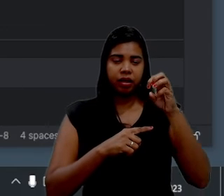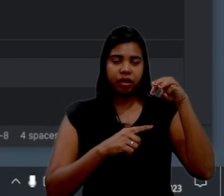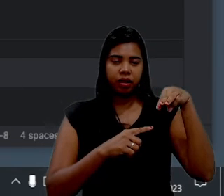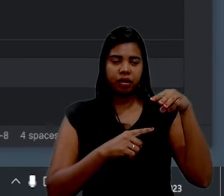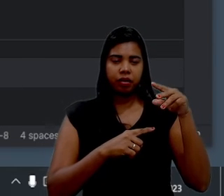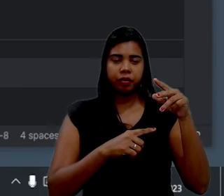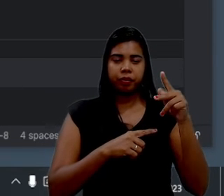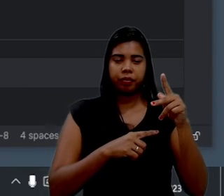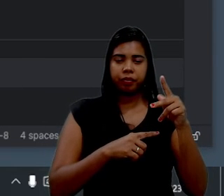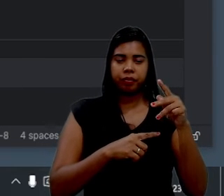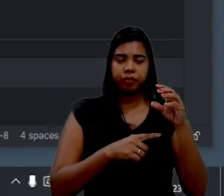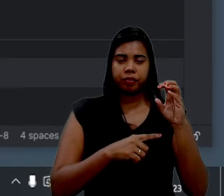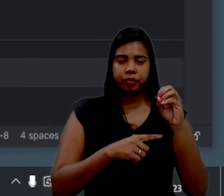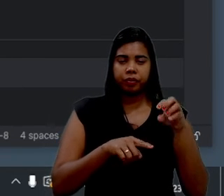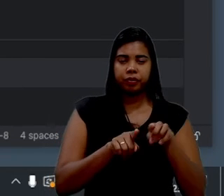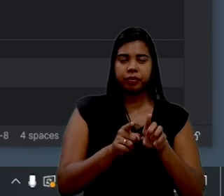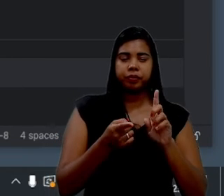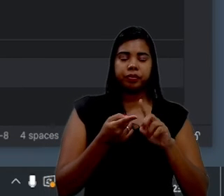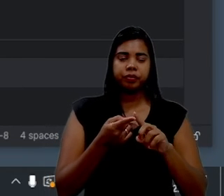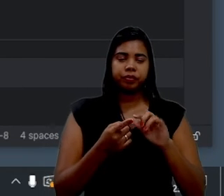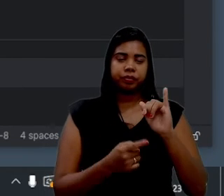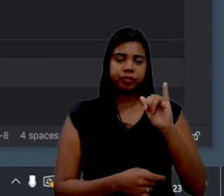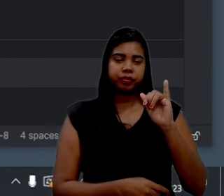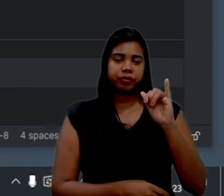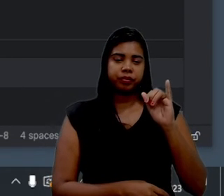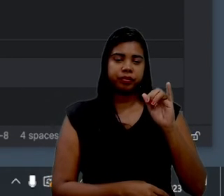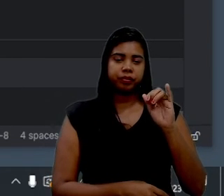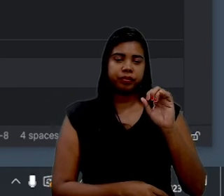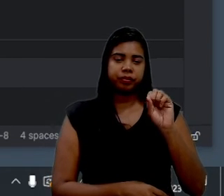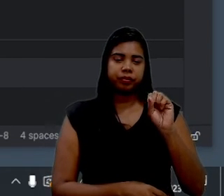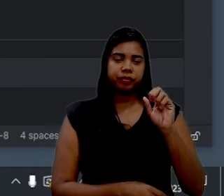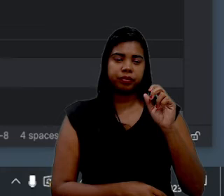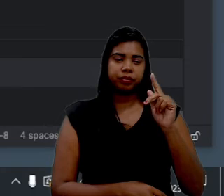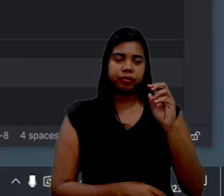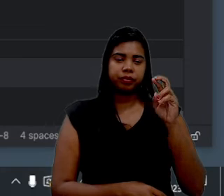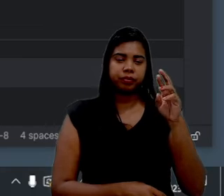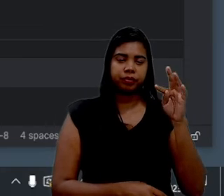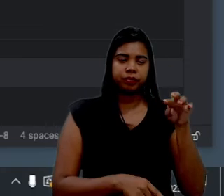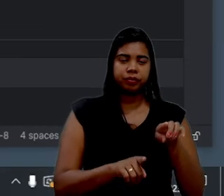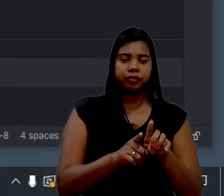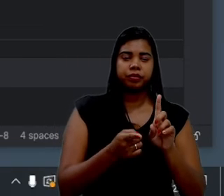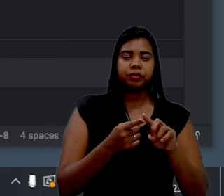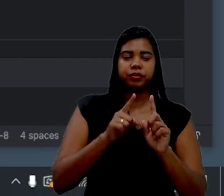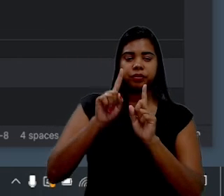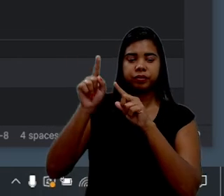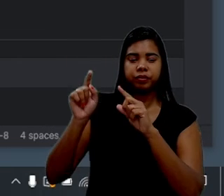Django.shortcuts import render para ele renderizar e gerar o formulário. Isso é um padrão, né, do